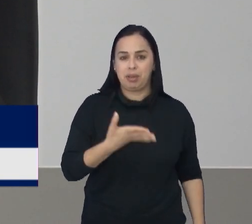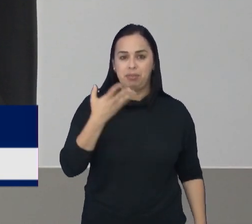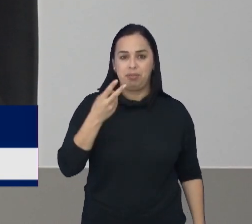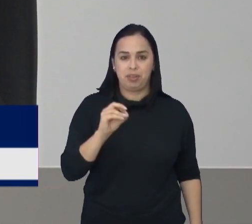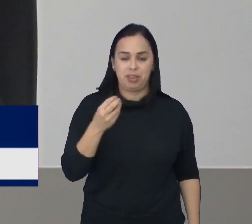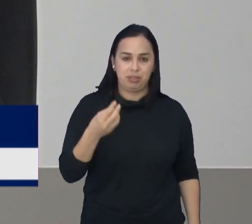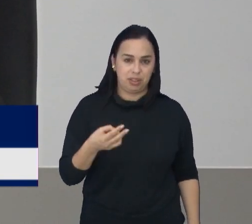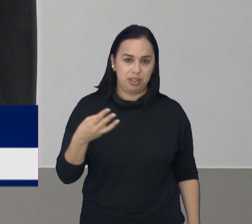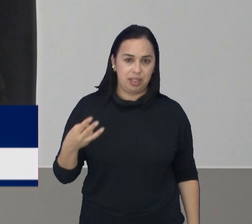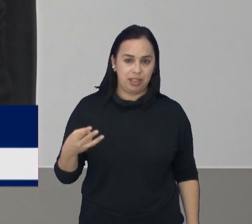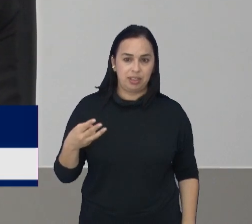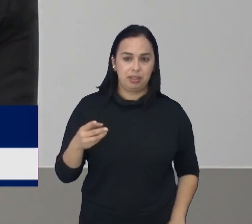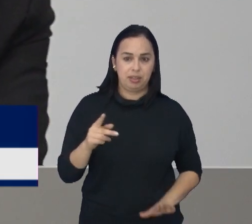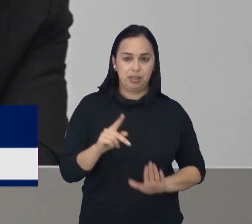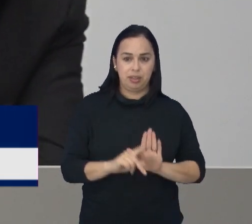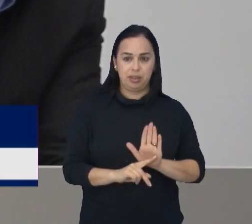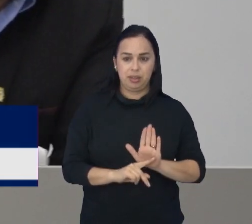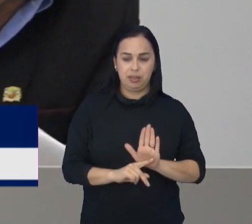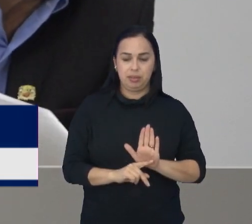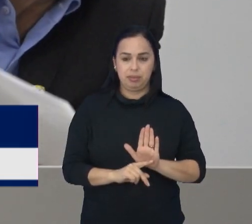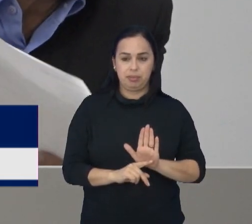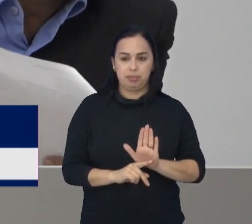30/2023, projeto...